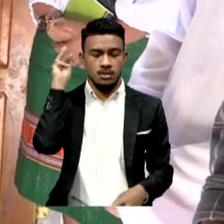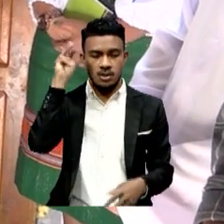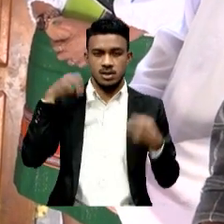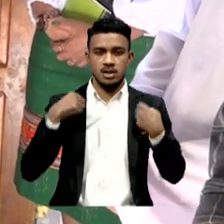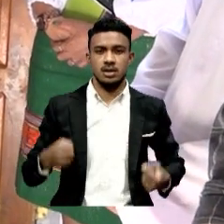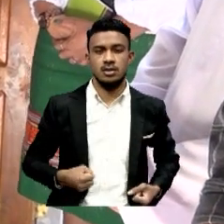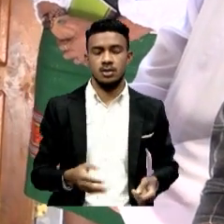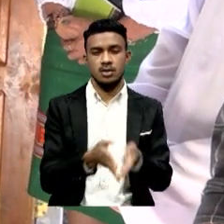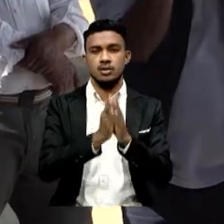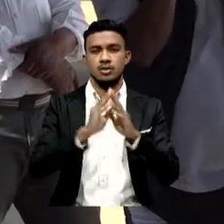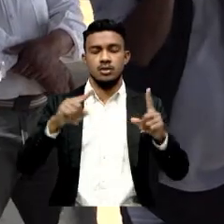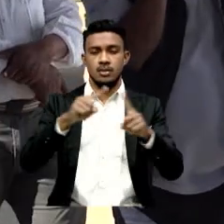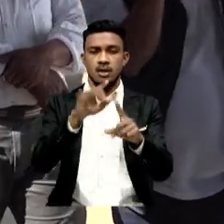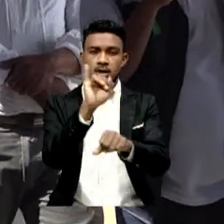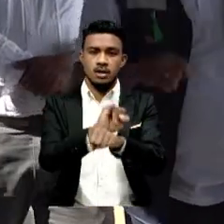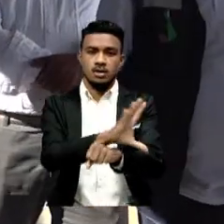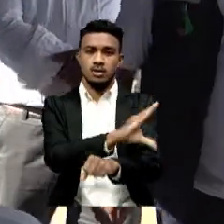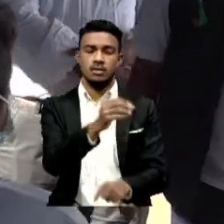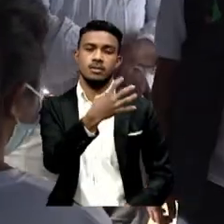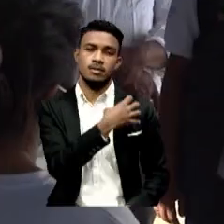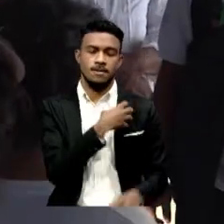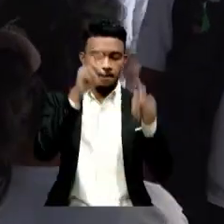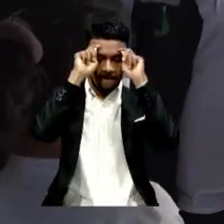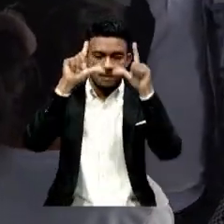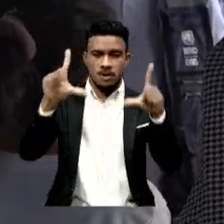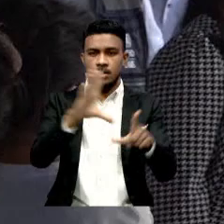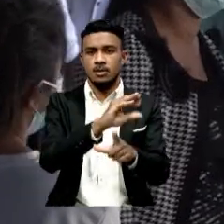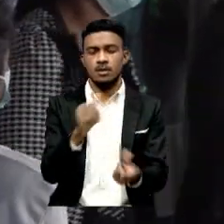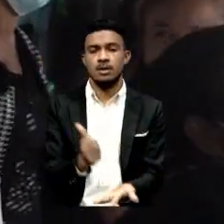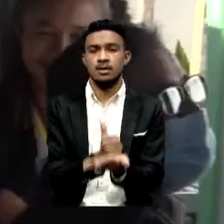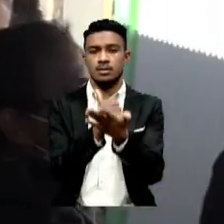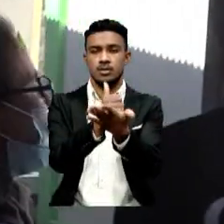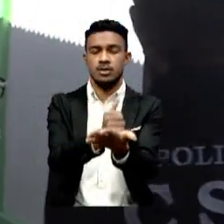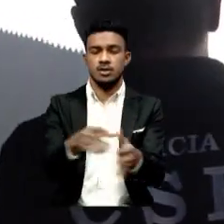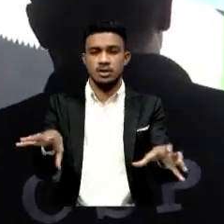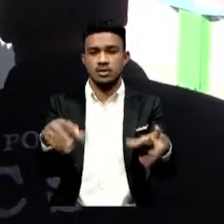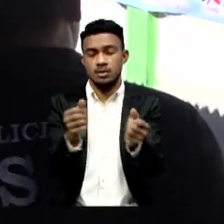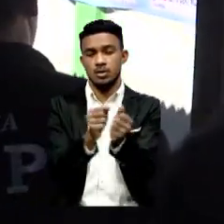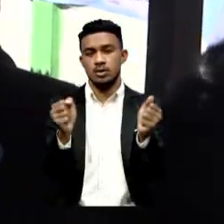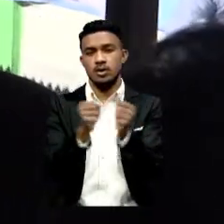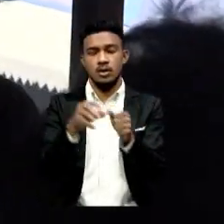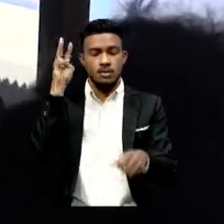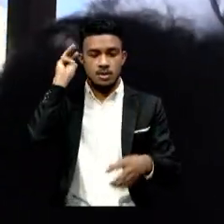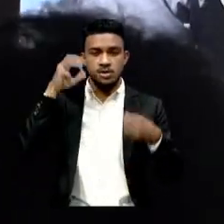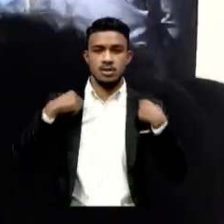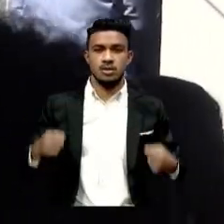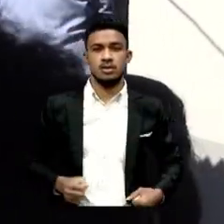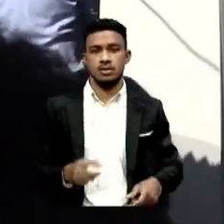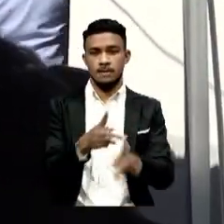su parte igreja no Polícia Nacional Timor-Leste, a tu apoia no colabora com o Ministério da Saúde, a tu controla no